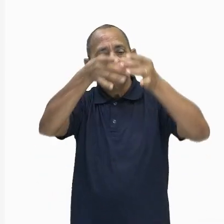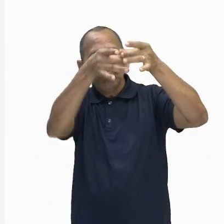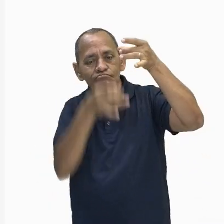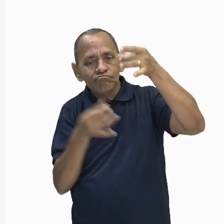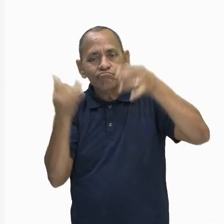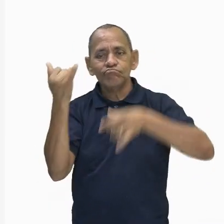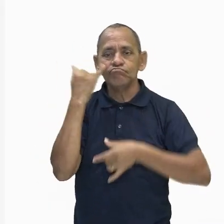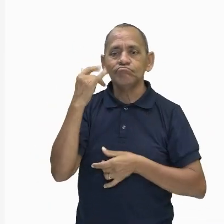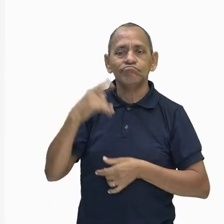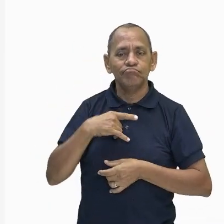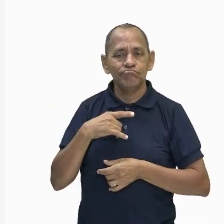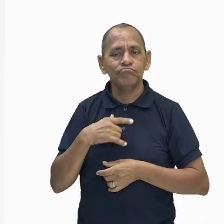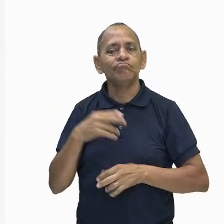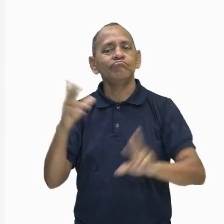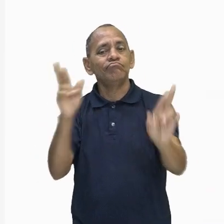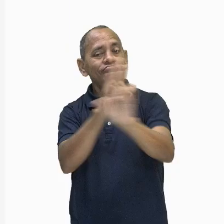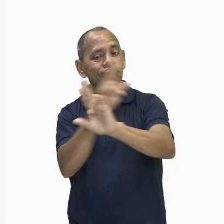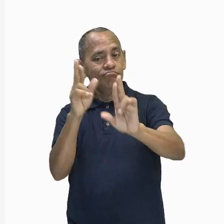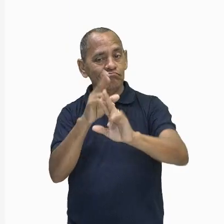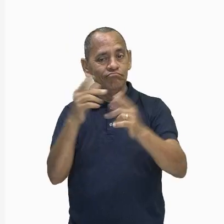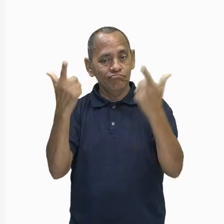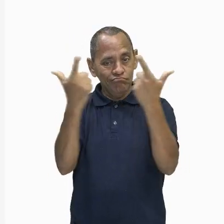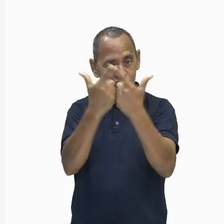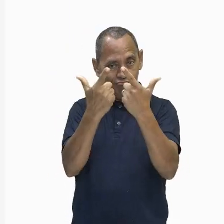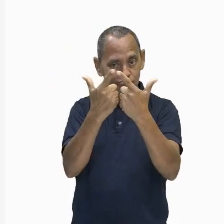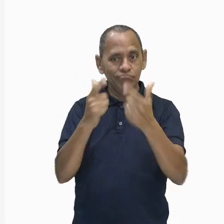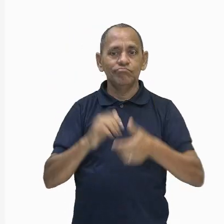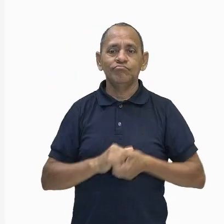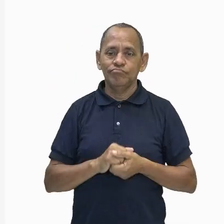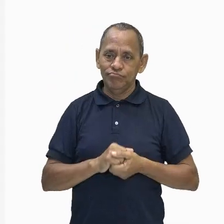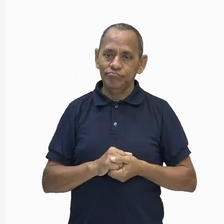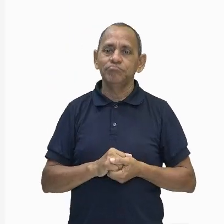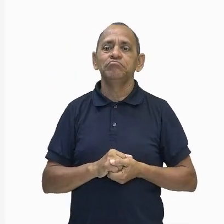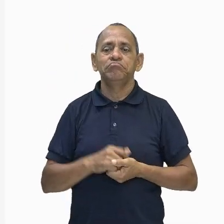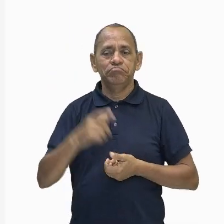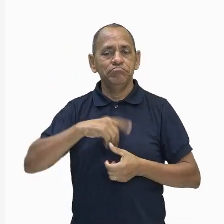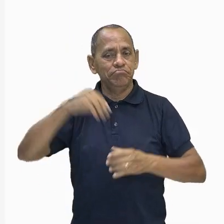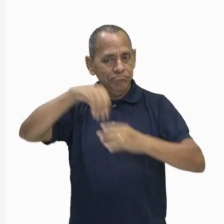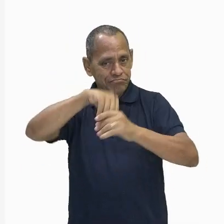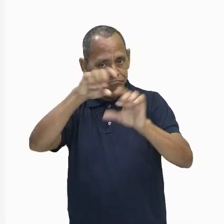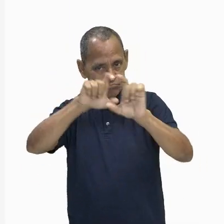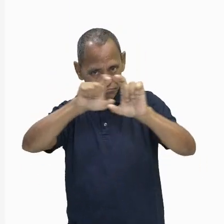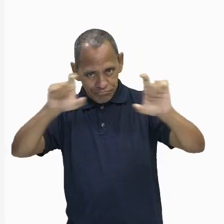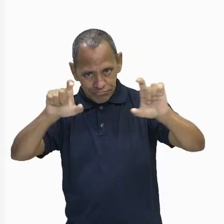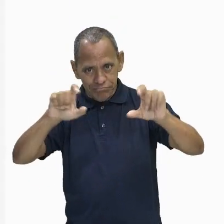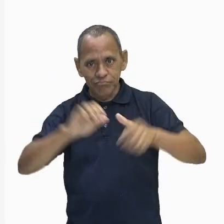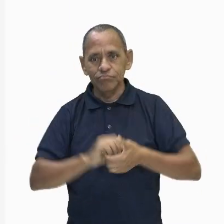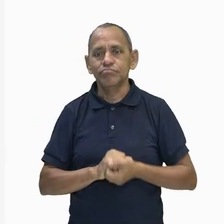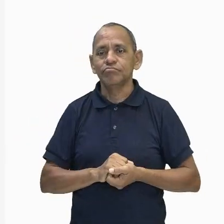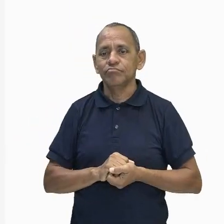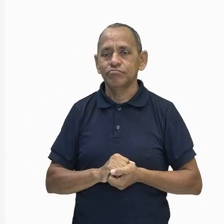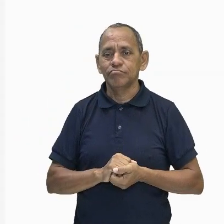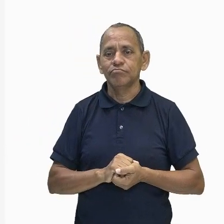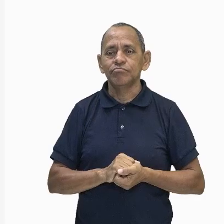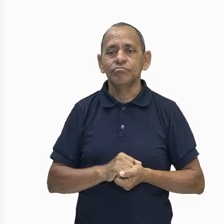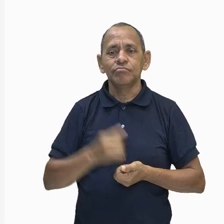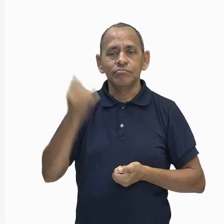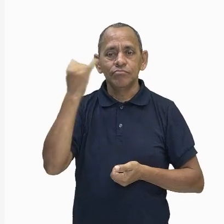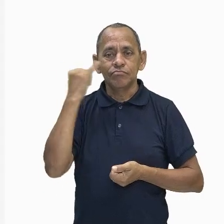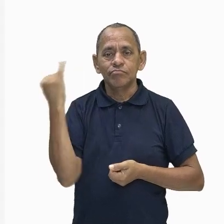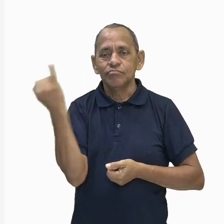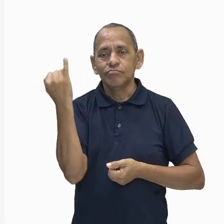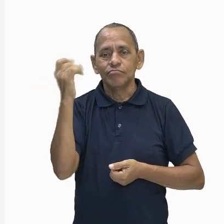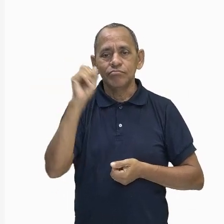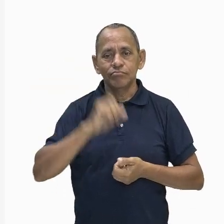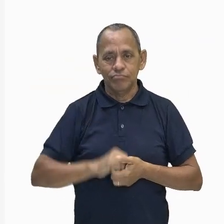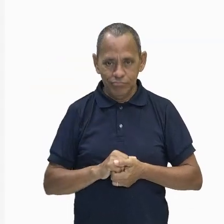do Teatro Amazonas, desse termo que nós temos aí na oração, ok? Então, esse é o aposto. Informação importante sobre o